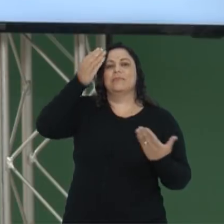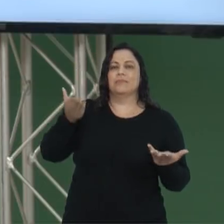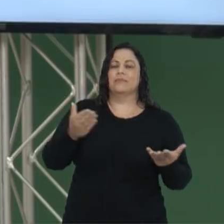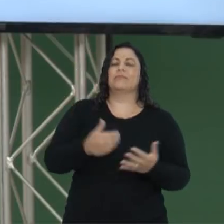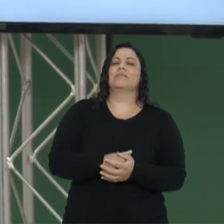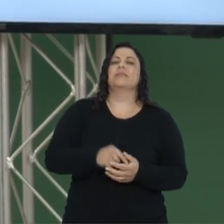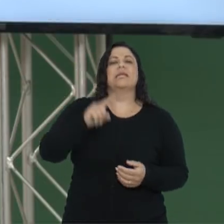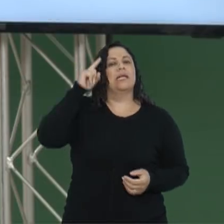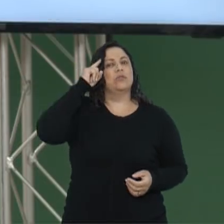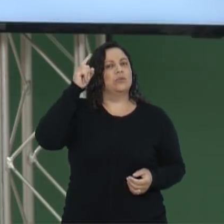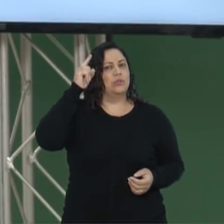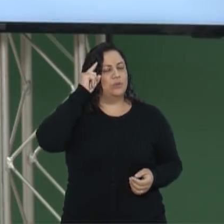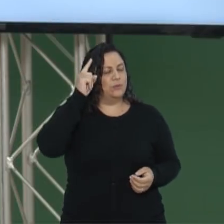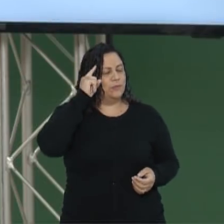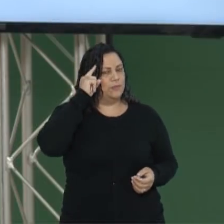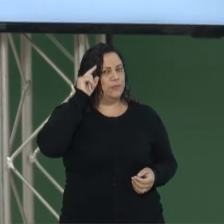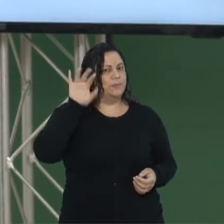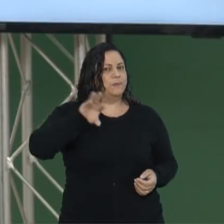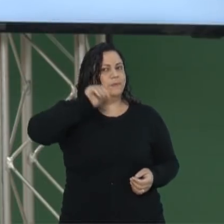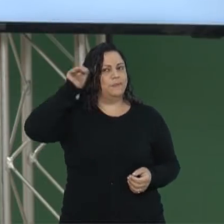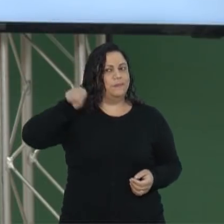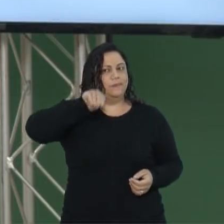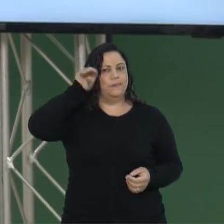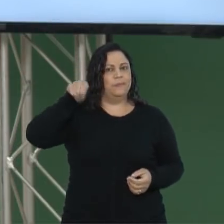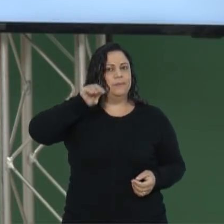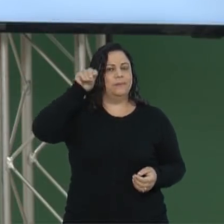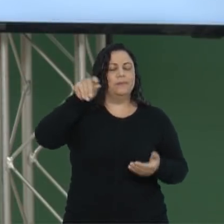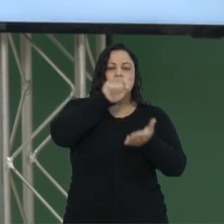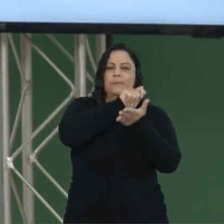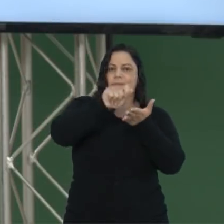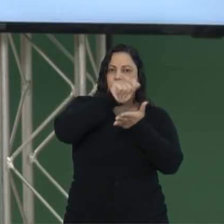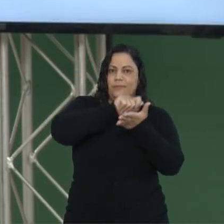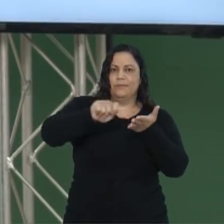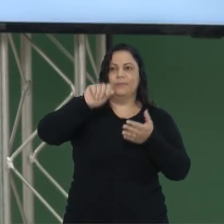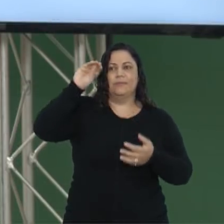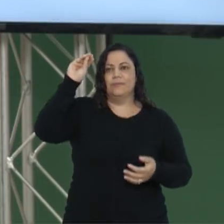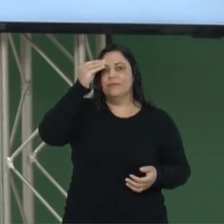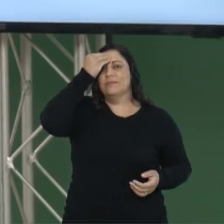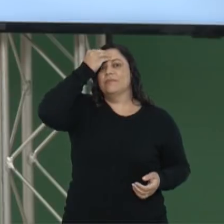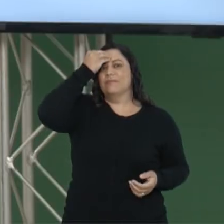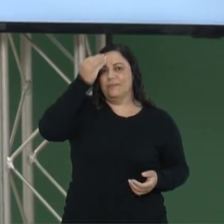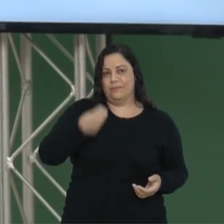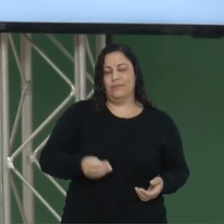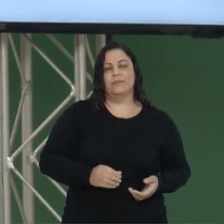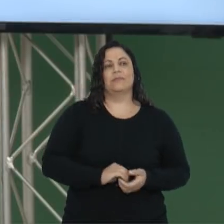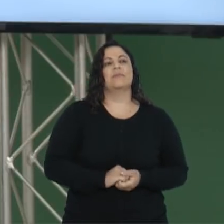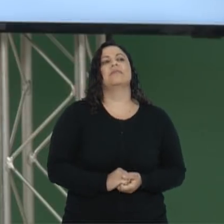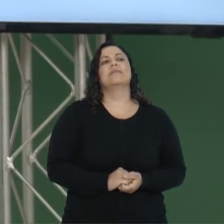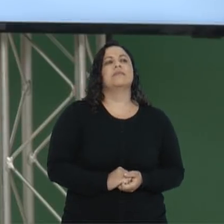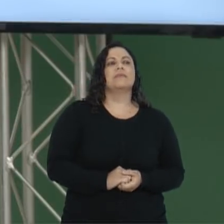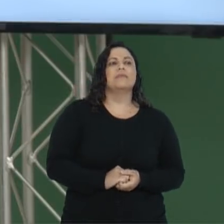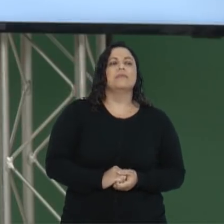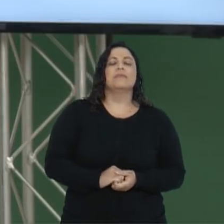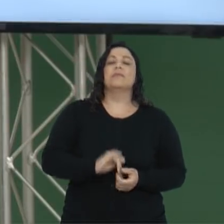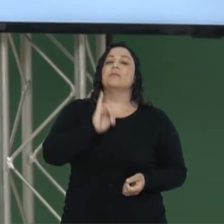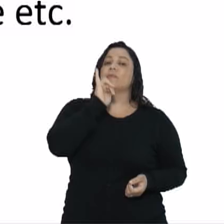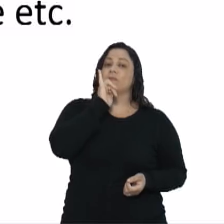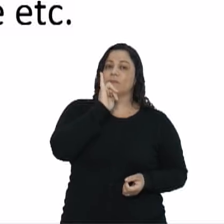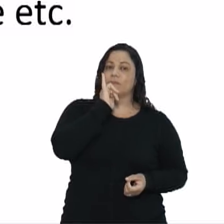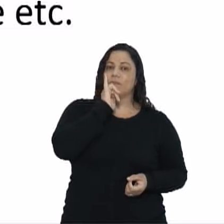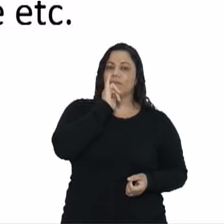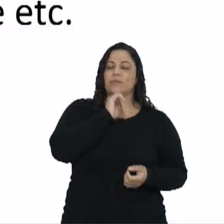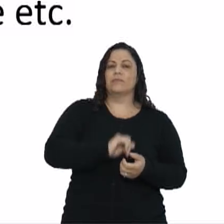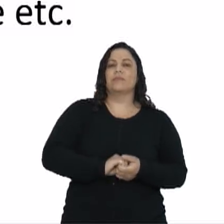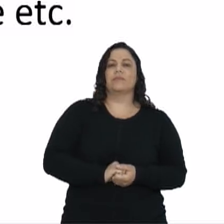tanto na sua fala quanto na sua escrita, tá? Memorizar essas palavrinhas e essas regências. Exemplo de regência de advérbio.